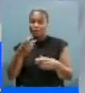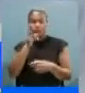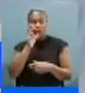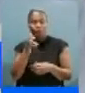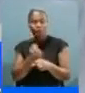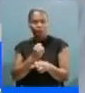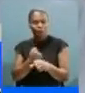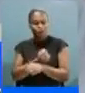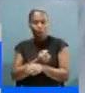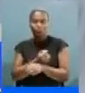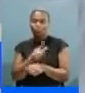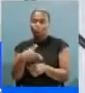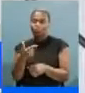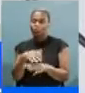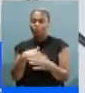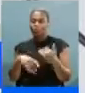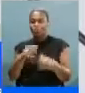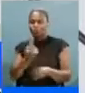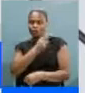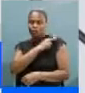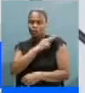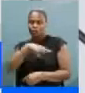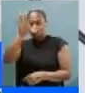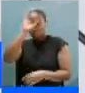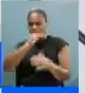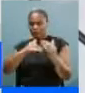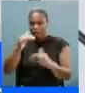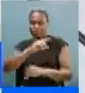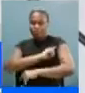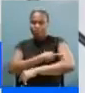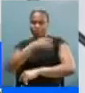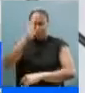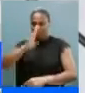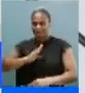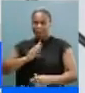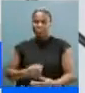serviços e equiparados, foi presidida pelo chefe de Estado-Maior das Forças Armadas.